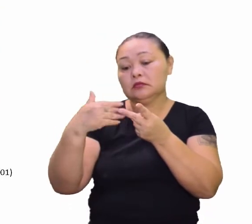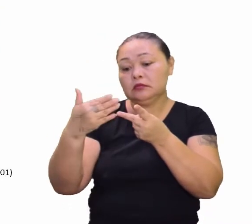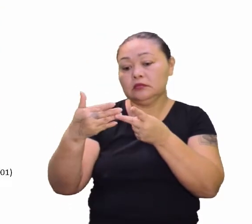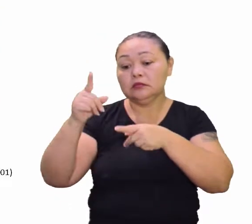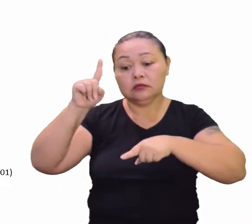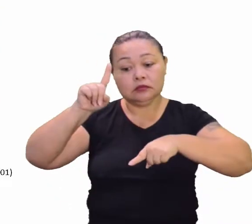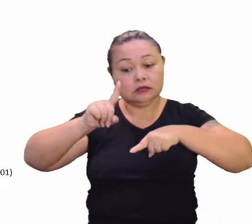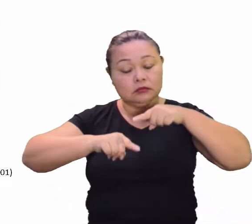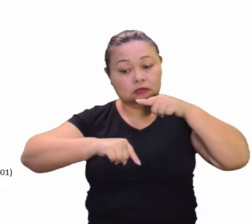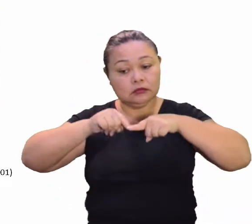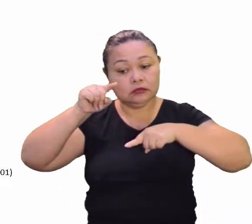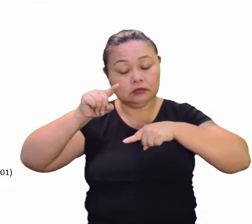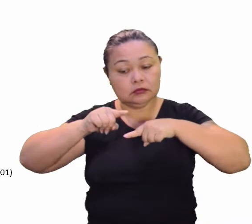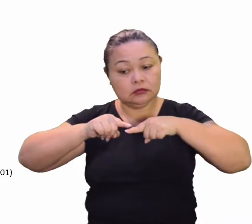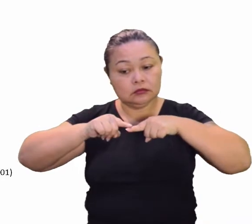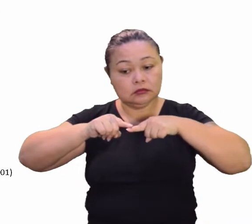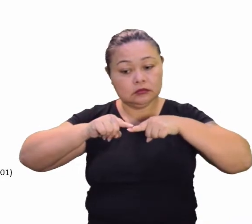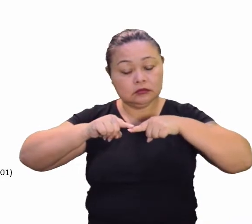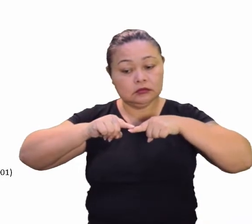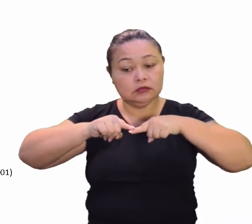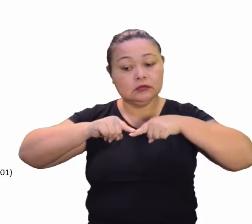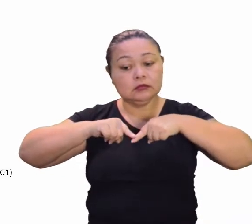esse produto é